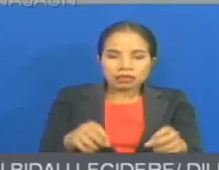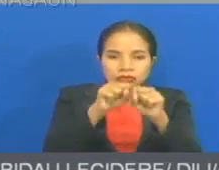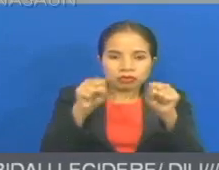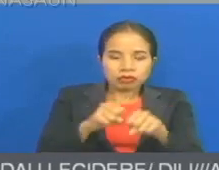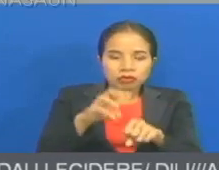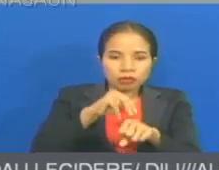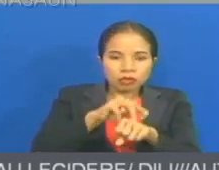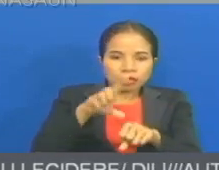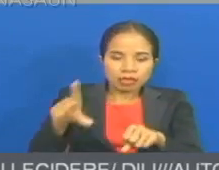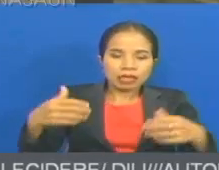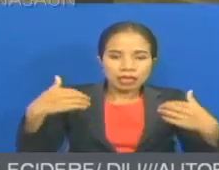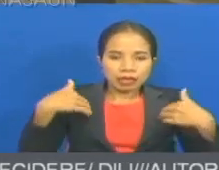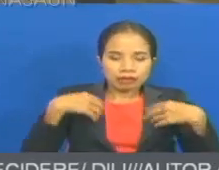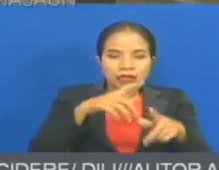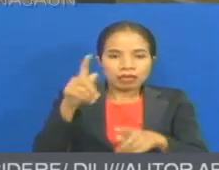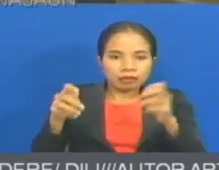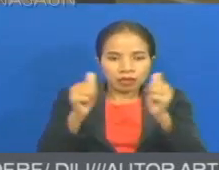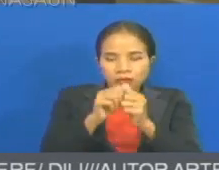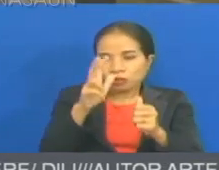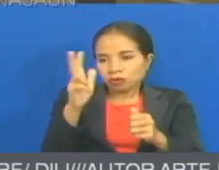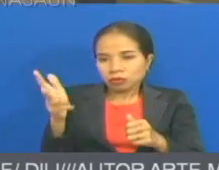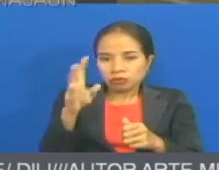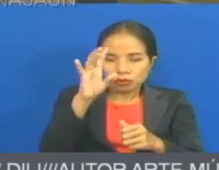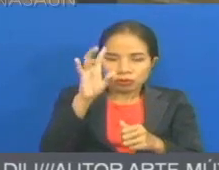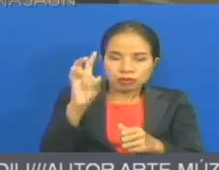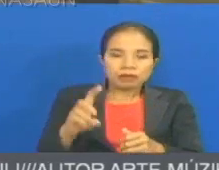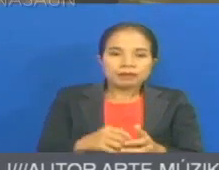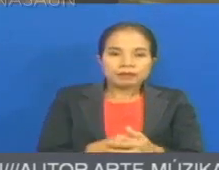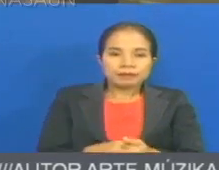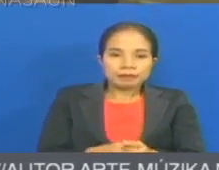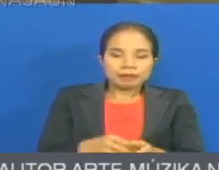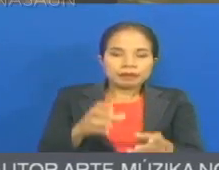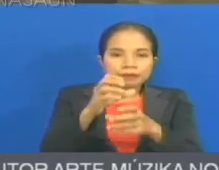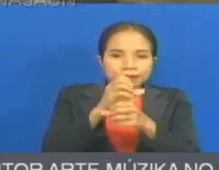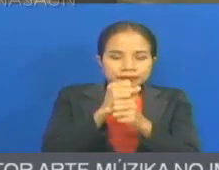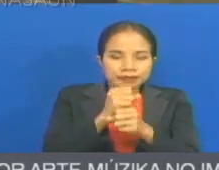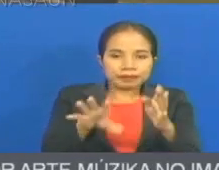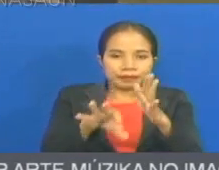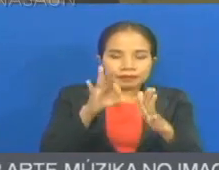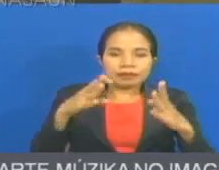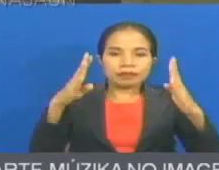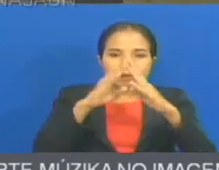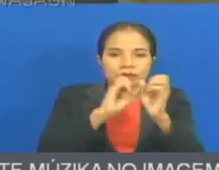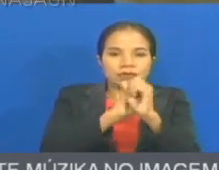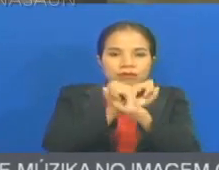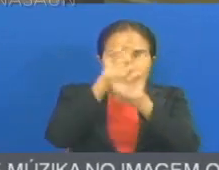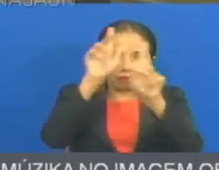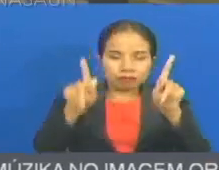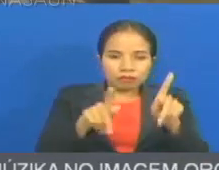motael e beneficiário hamutuk tulu nulu resinhito mas se beneficia uma na Roma mba povo ples